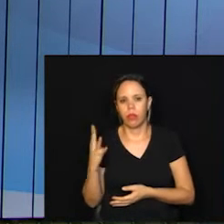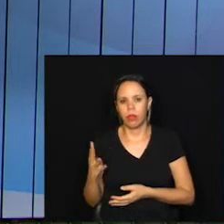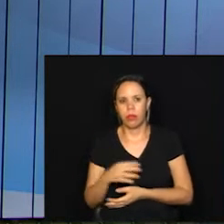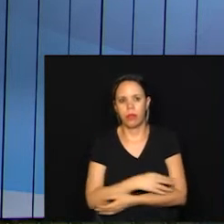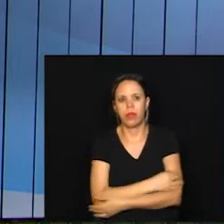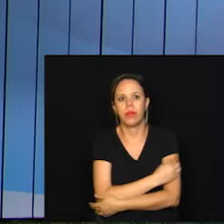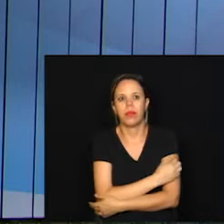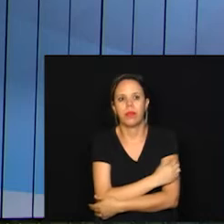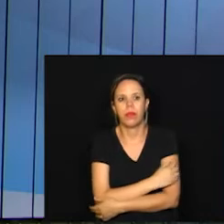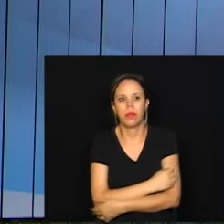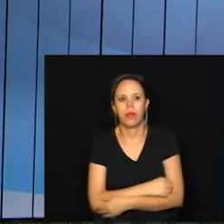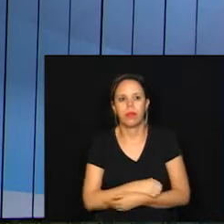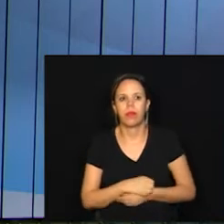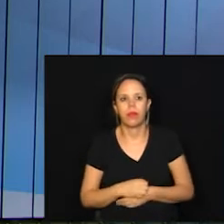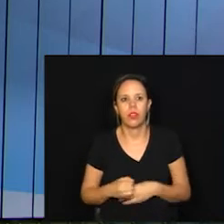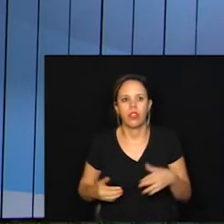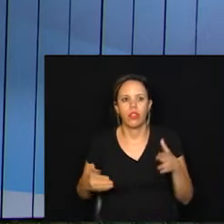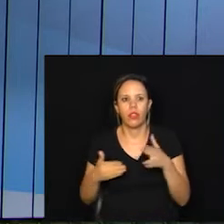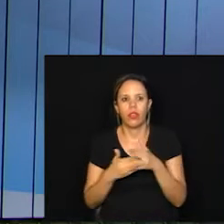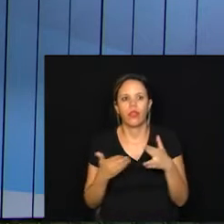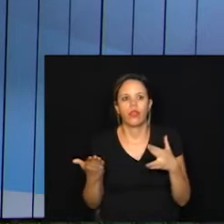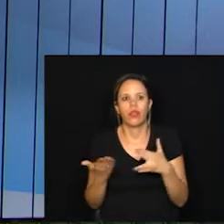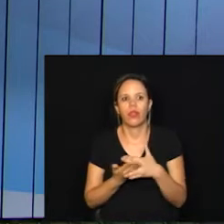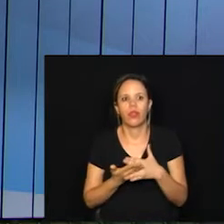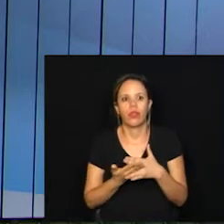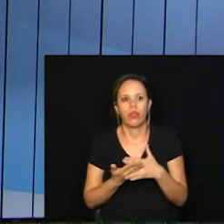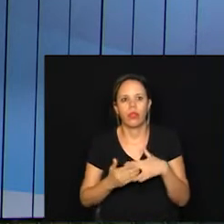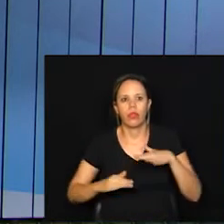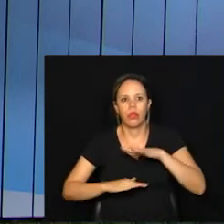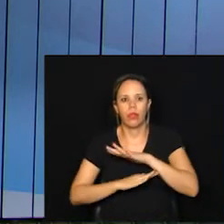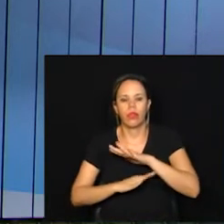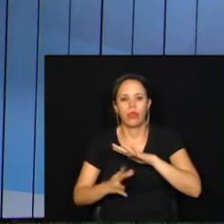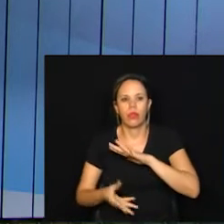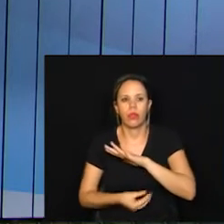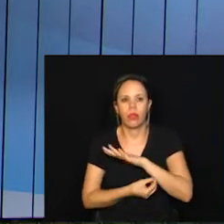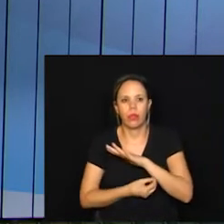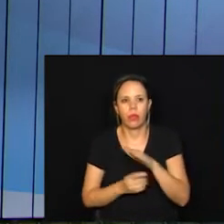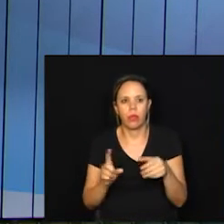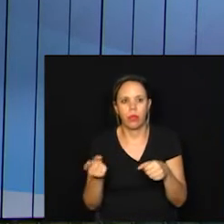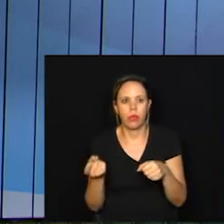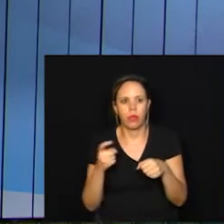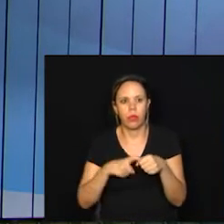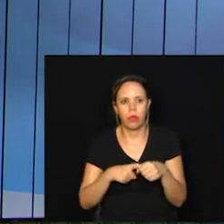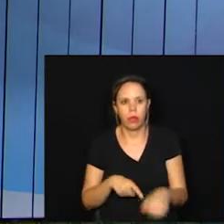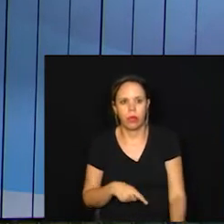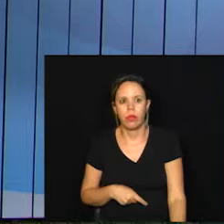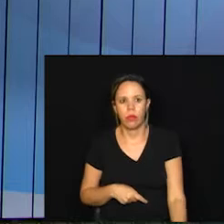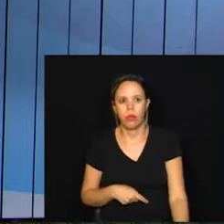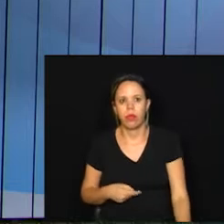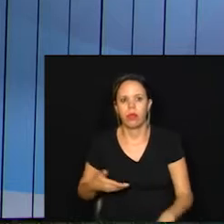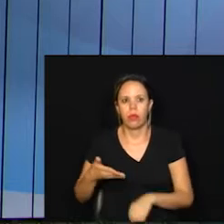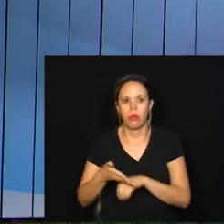384. Vamos fazer o seguinte? Último intervalo, hein, aqui no Câmara Total. E na volta, a gente vai entrar